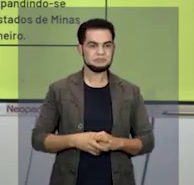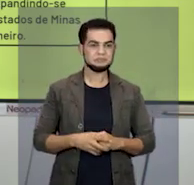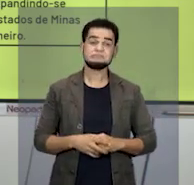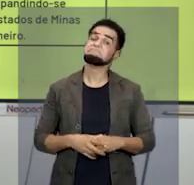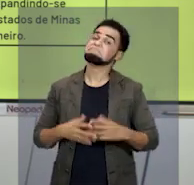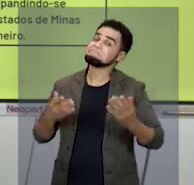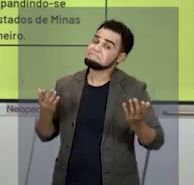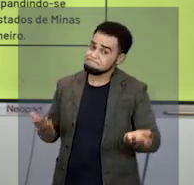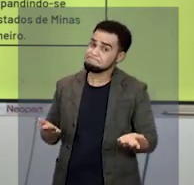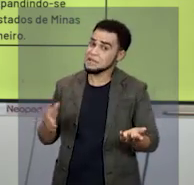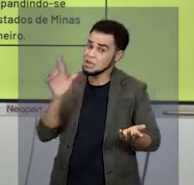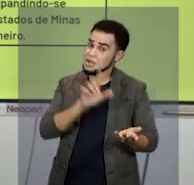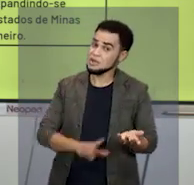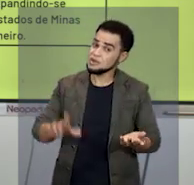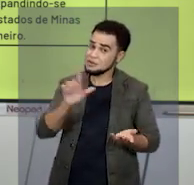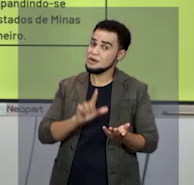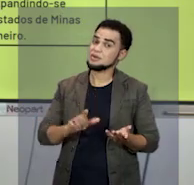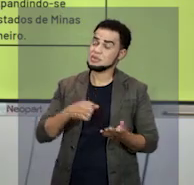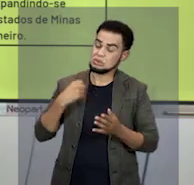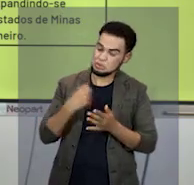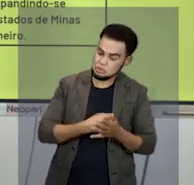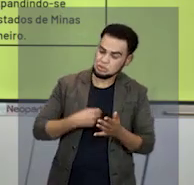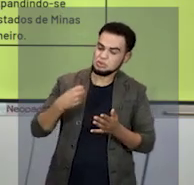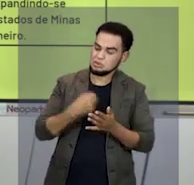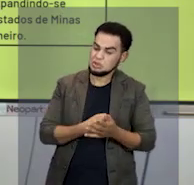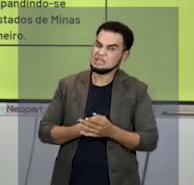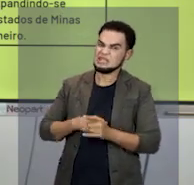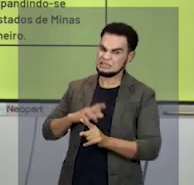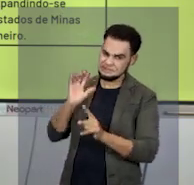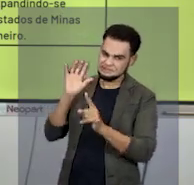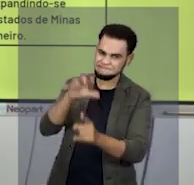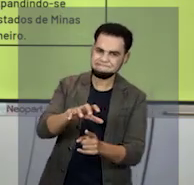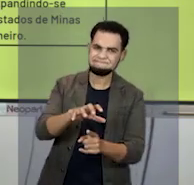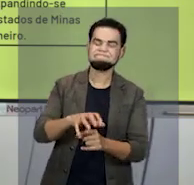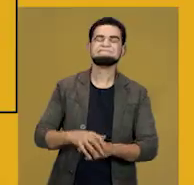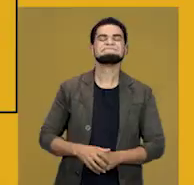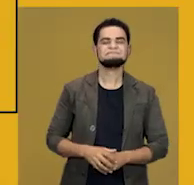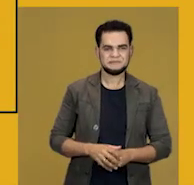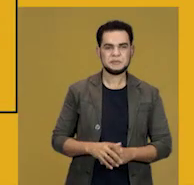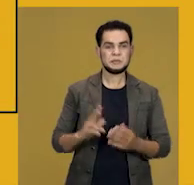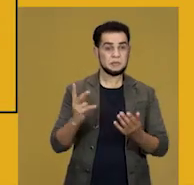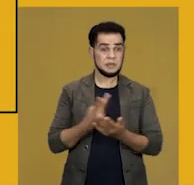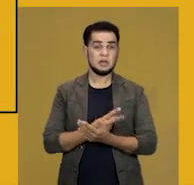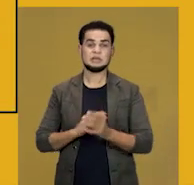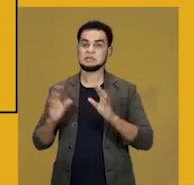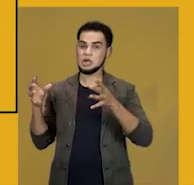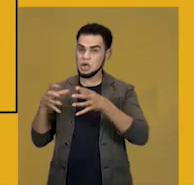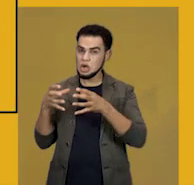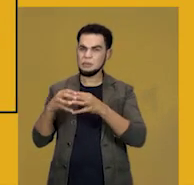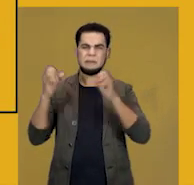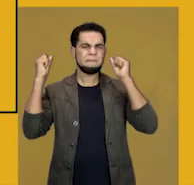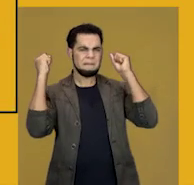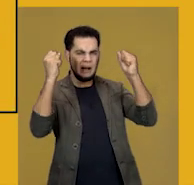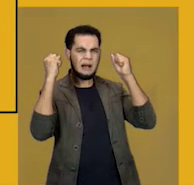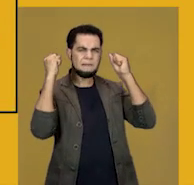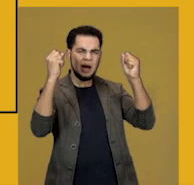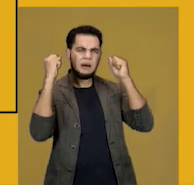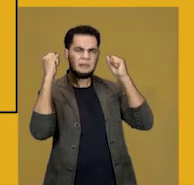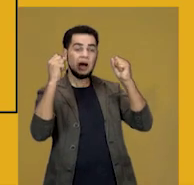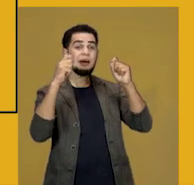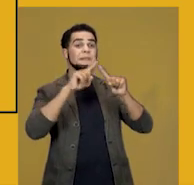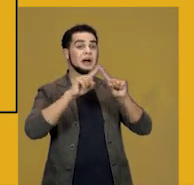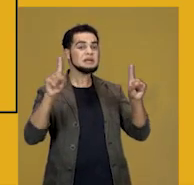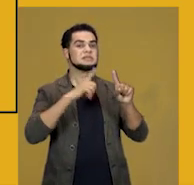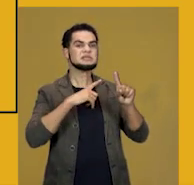toda luta também vai sofrer repressões, né? Então, as ligas camponesas sofreram forte repressão da